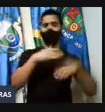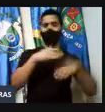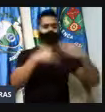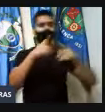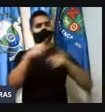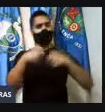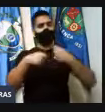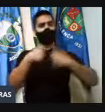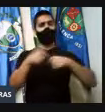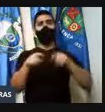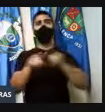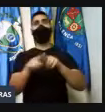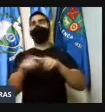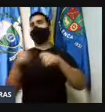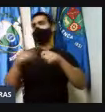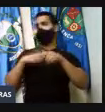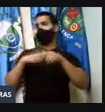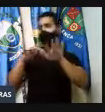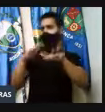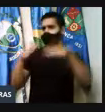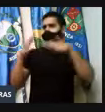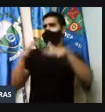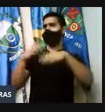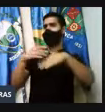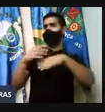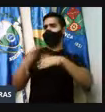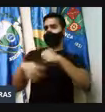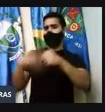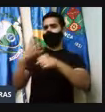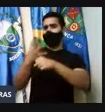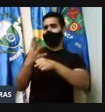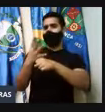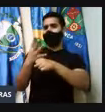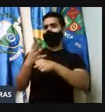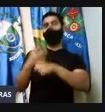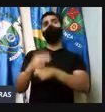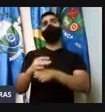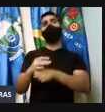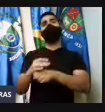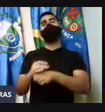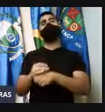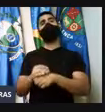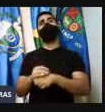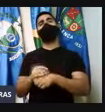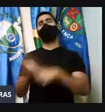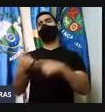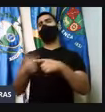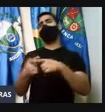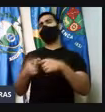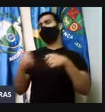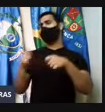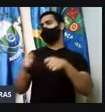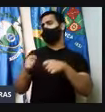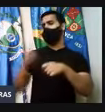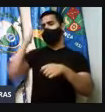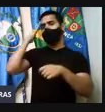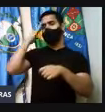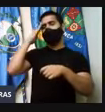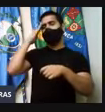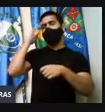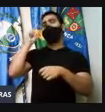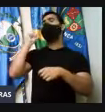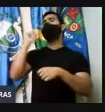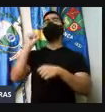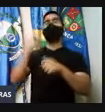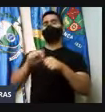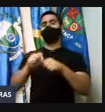economia. Então, nós temos que estar atento nesses próximos 4 anos, porque nós precisamos definir isso, senhor